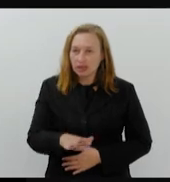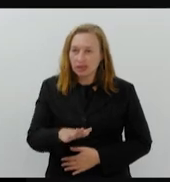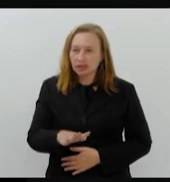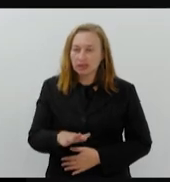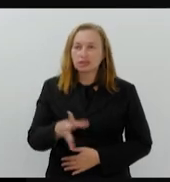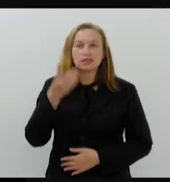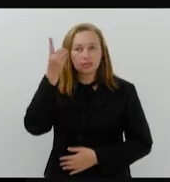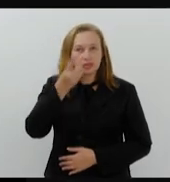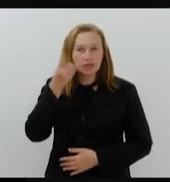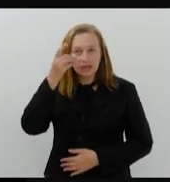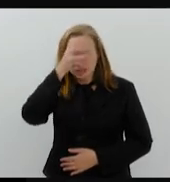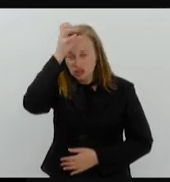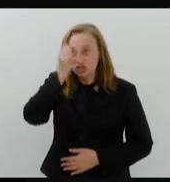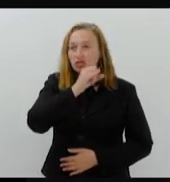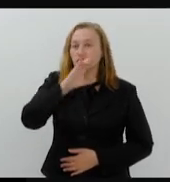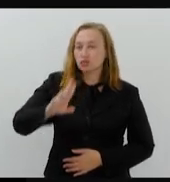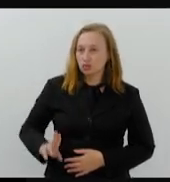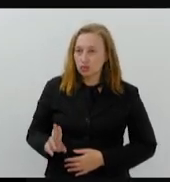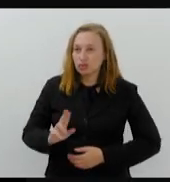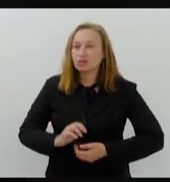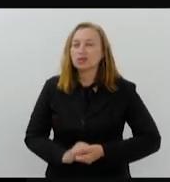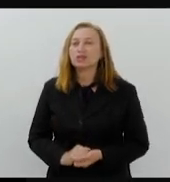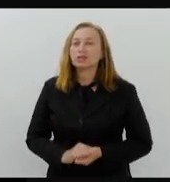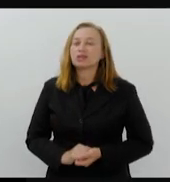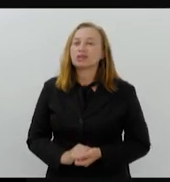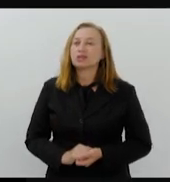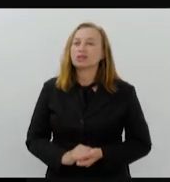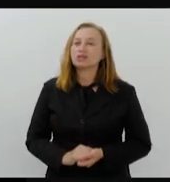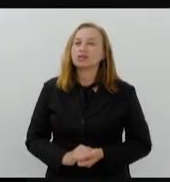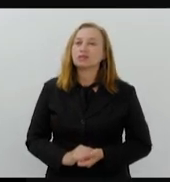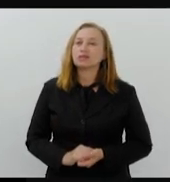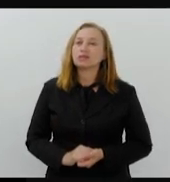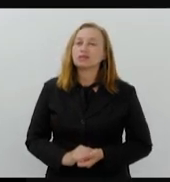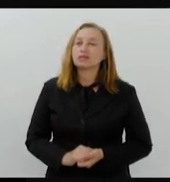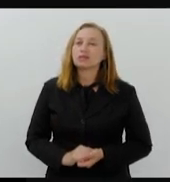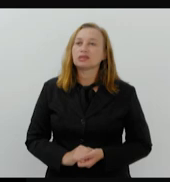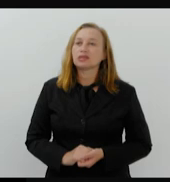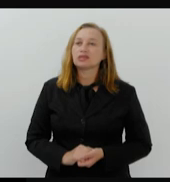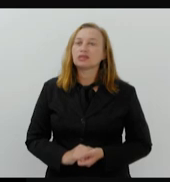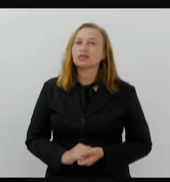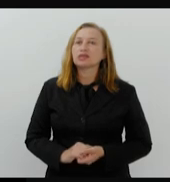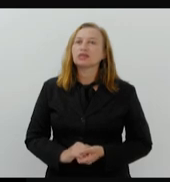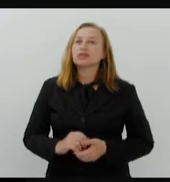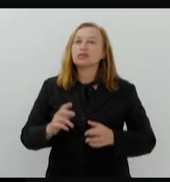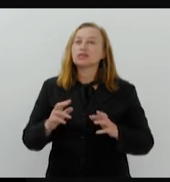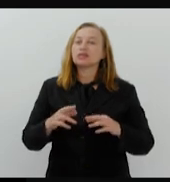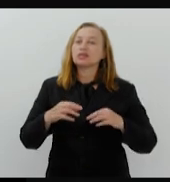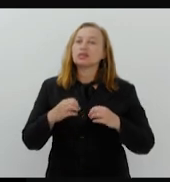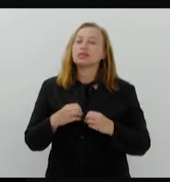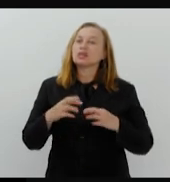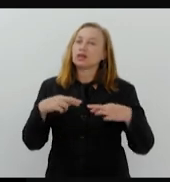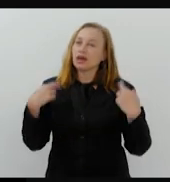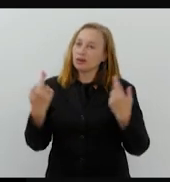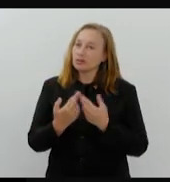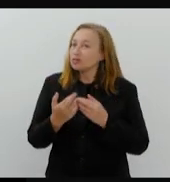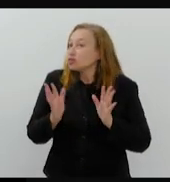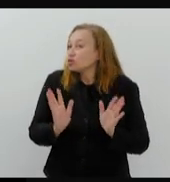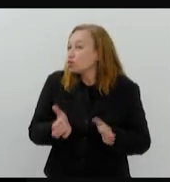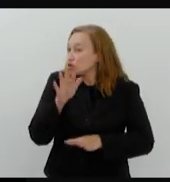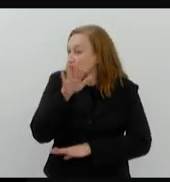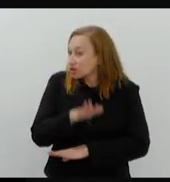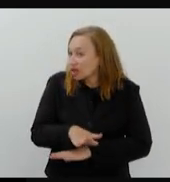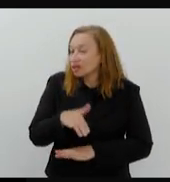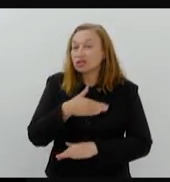nobre deputada Tia Ju, que preside essa sessão da tarde de hoje. Meus nobres colegas,